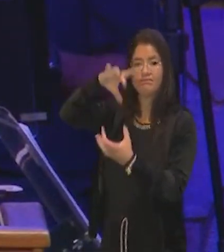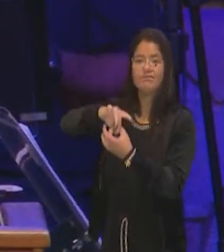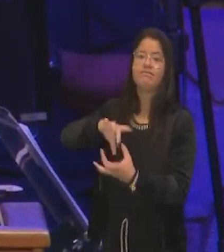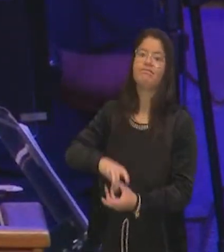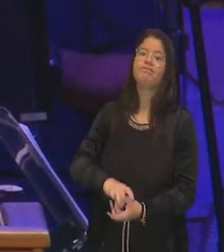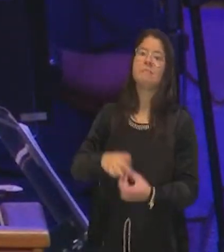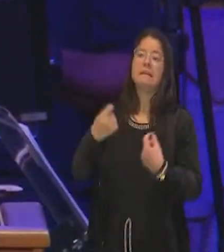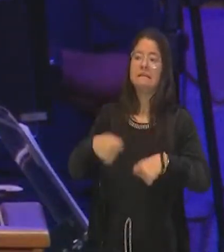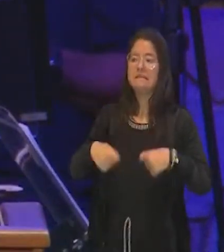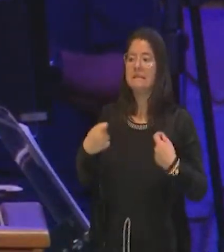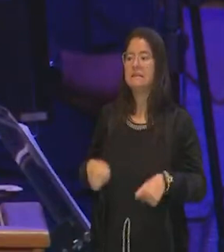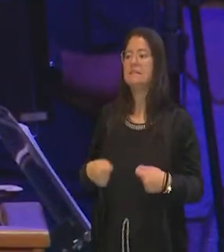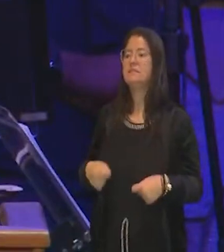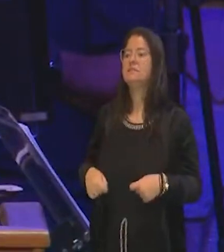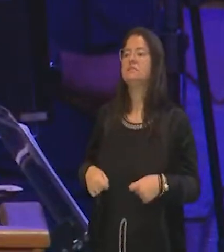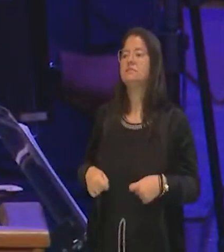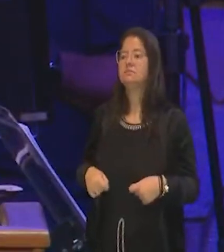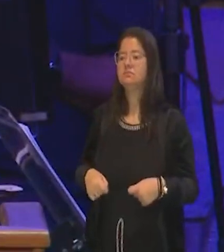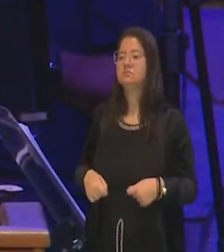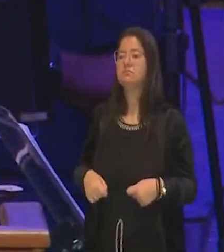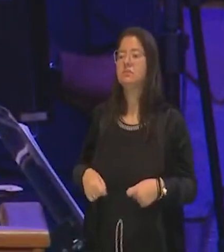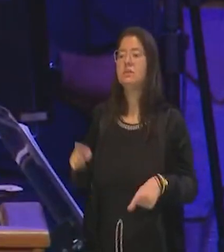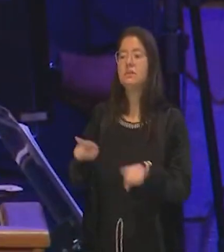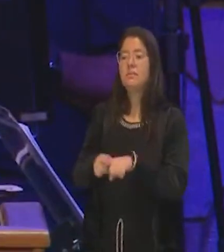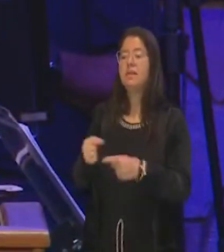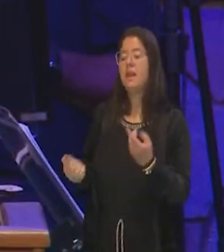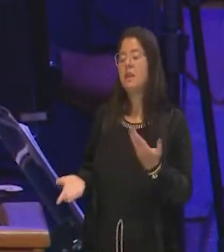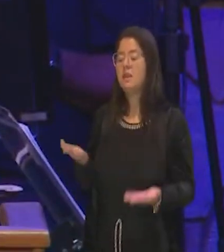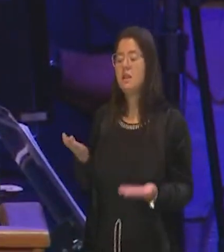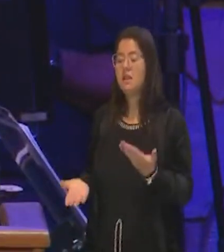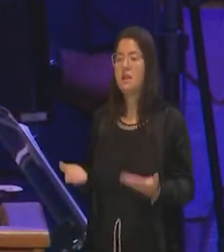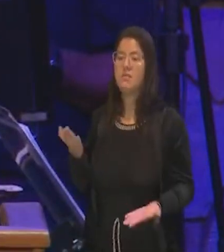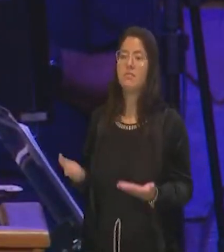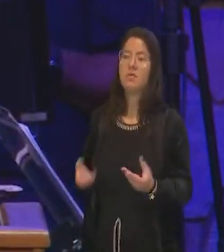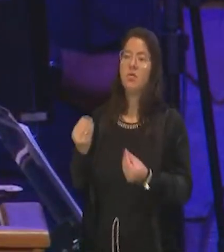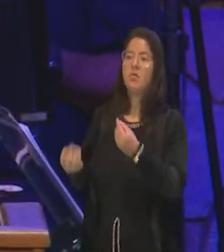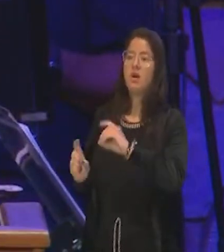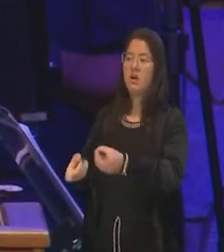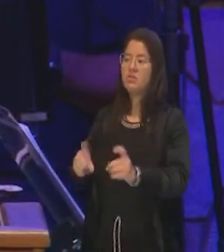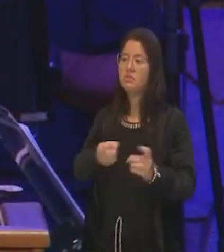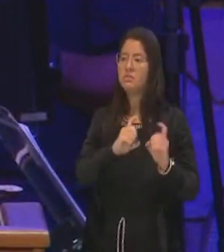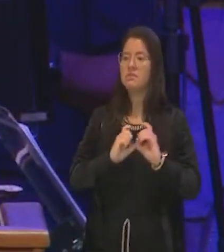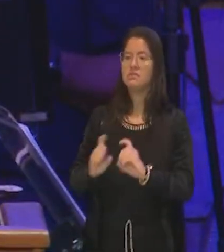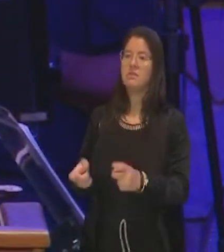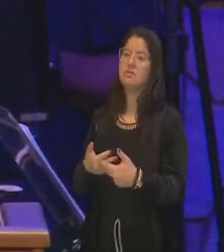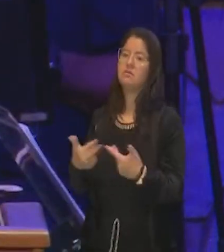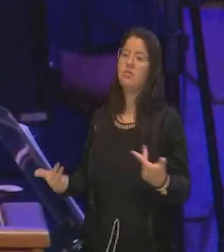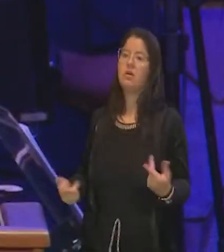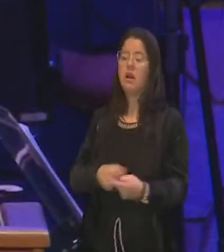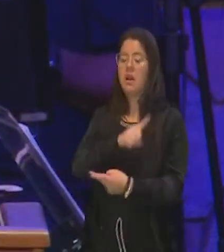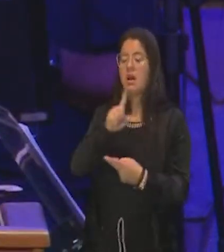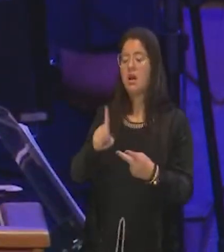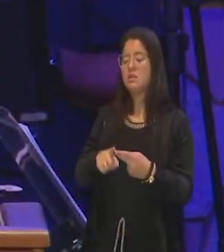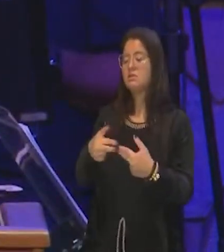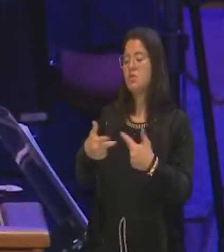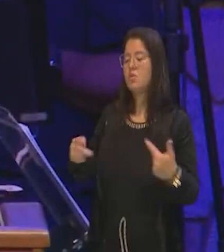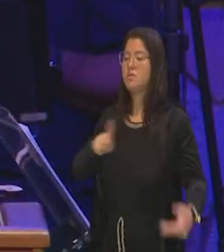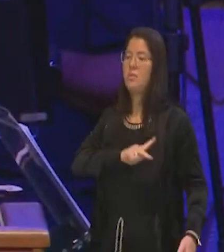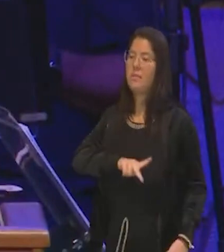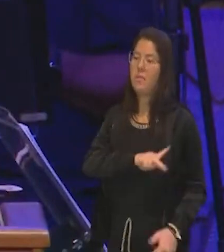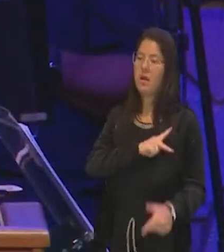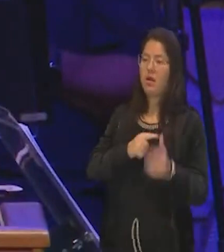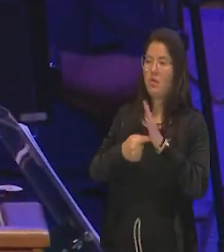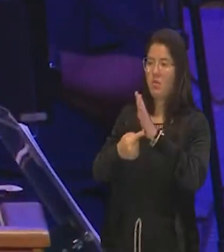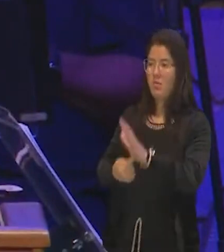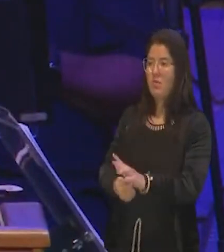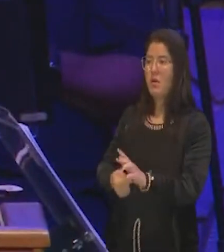deve ter, para com equilíbrio administrar essas cobranças. A segunda coisa que Paulo nos mostra é a